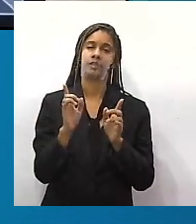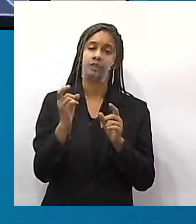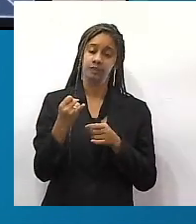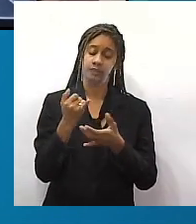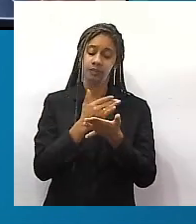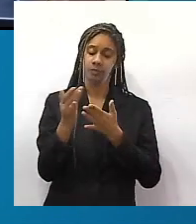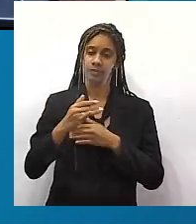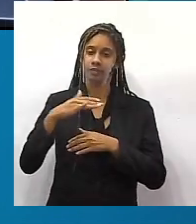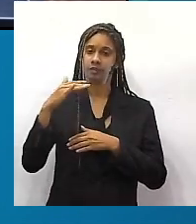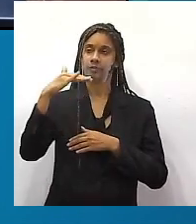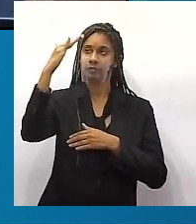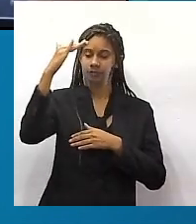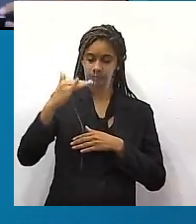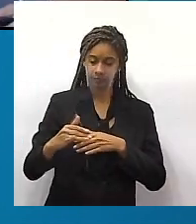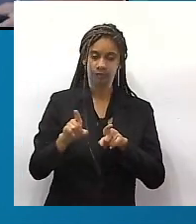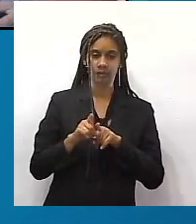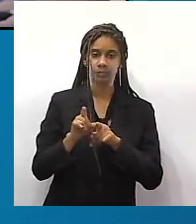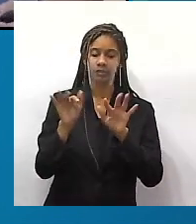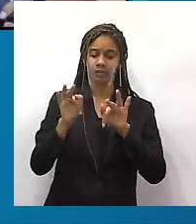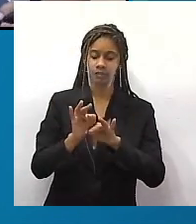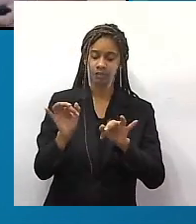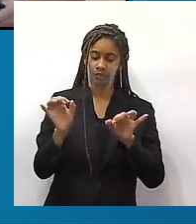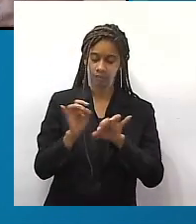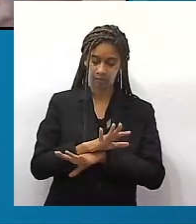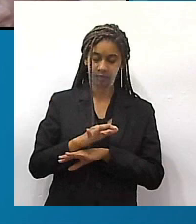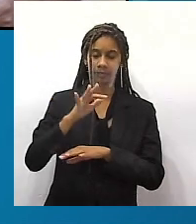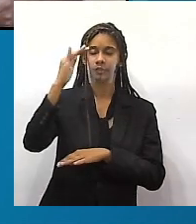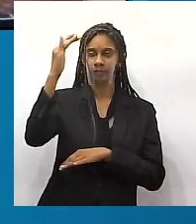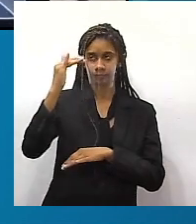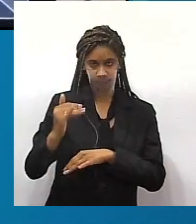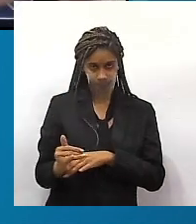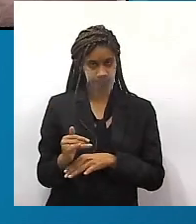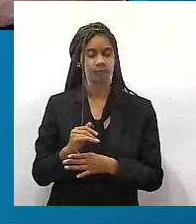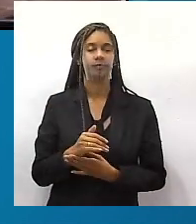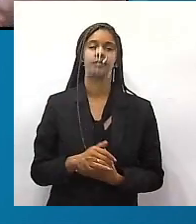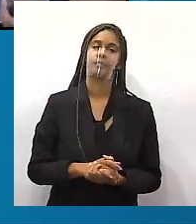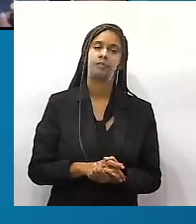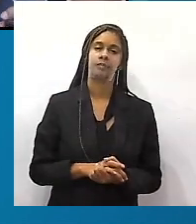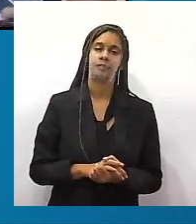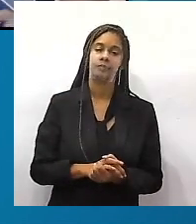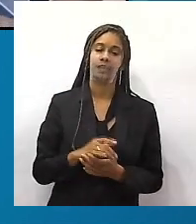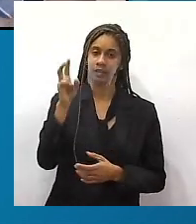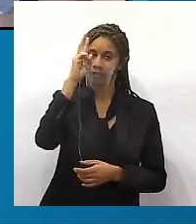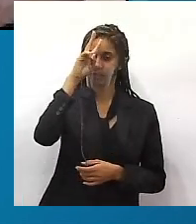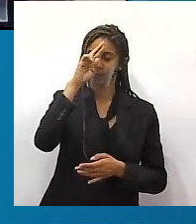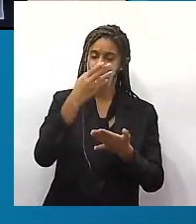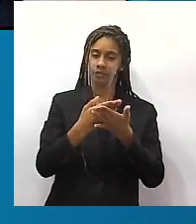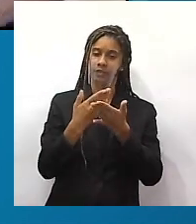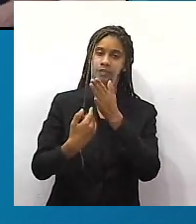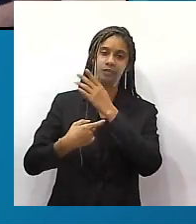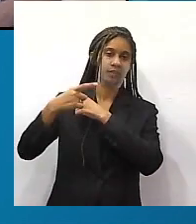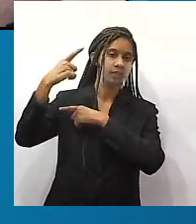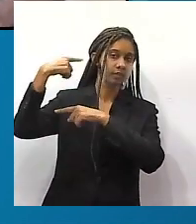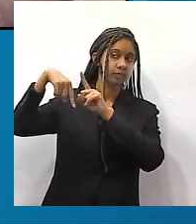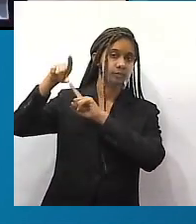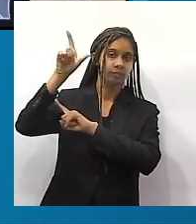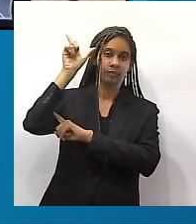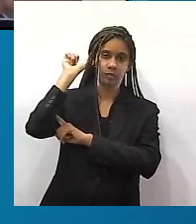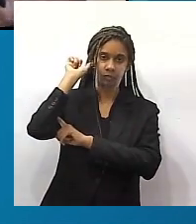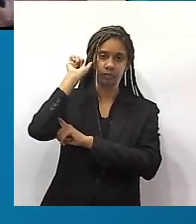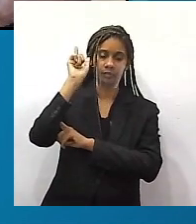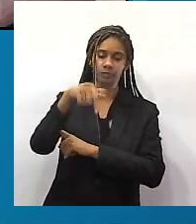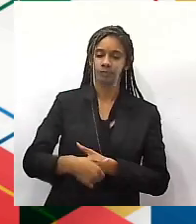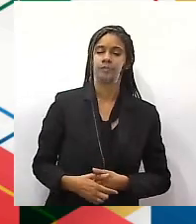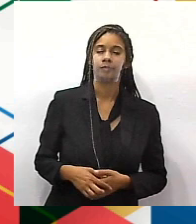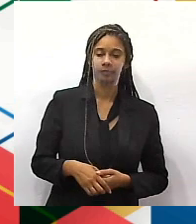você começa de cima para baixo, tem que terminar de cima para baixo. Isso aí é relembrando a aula de ontem, o Teorema de Tales.